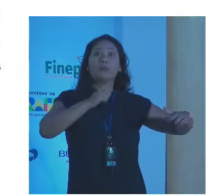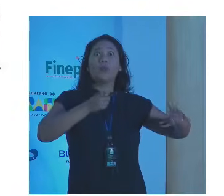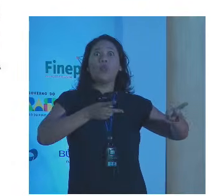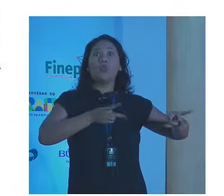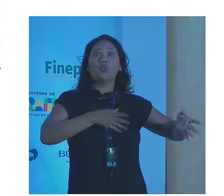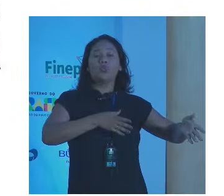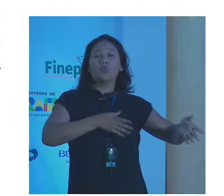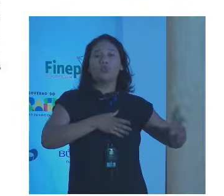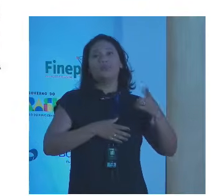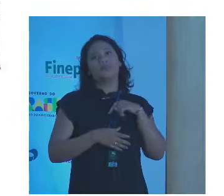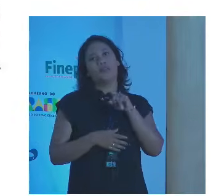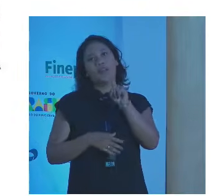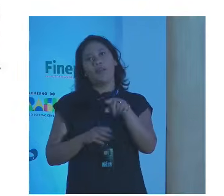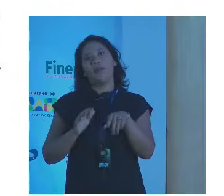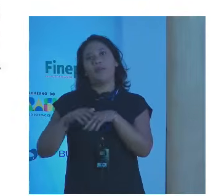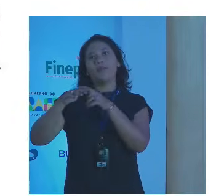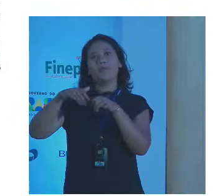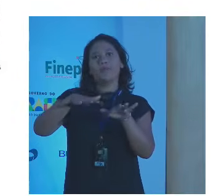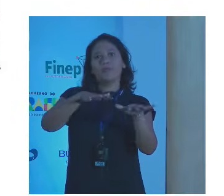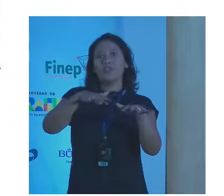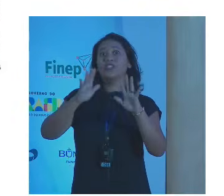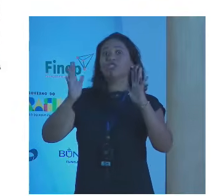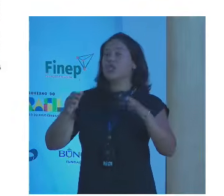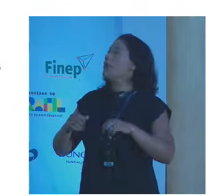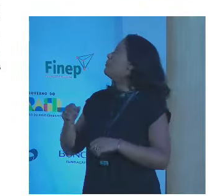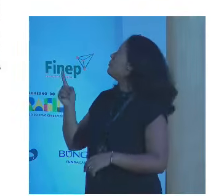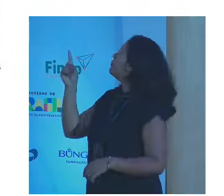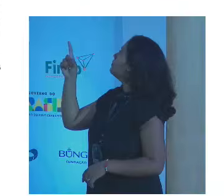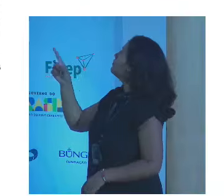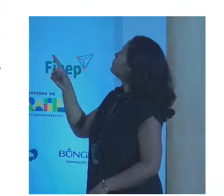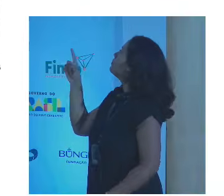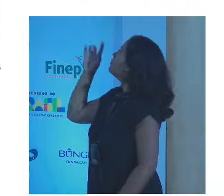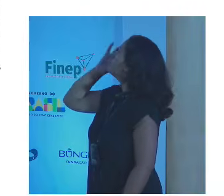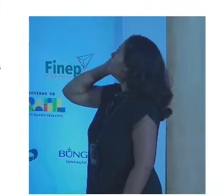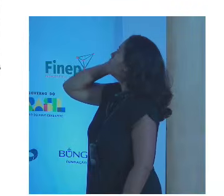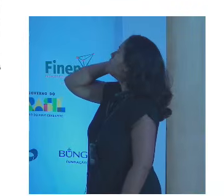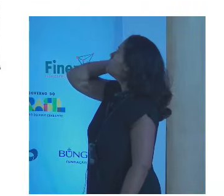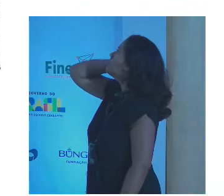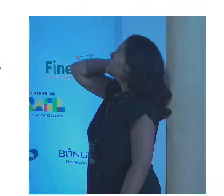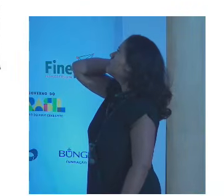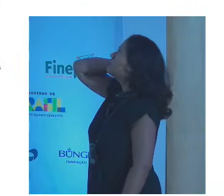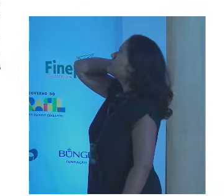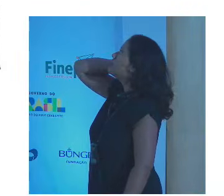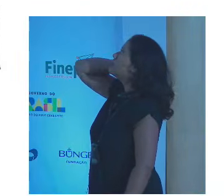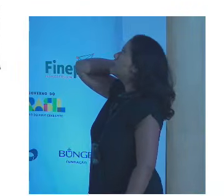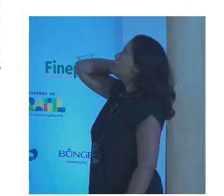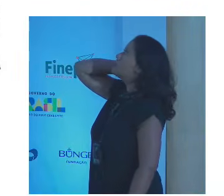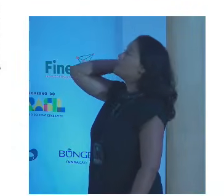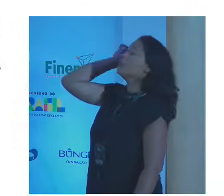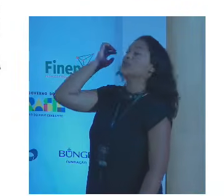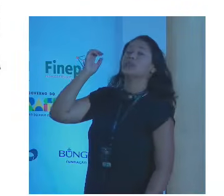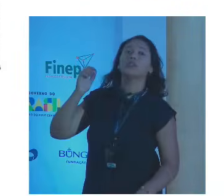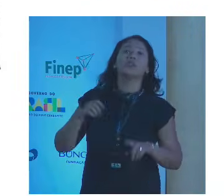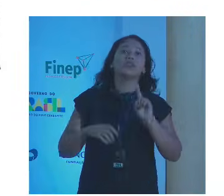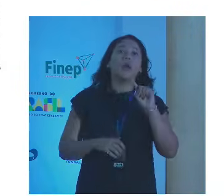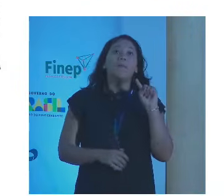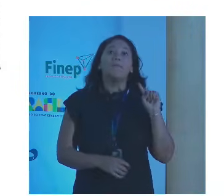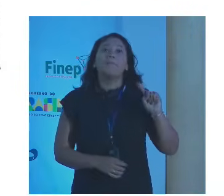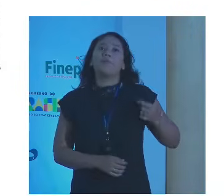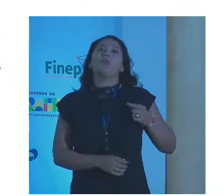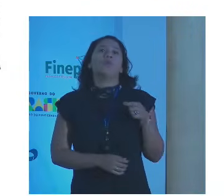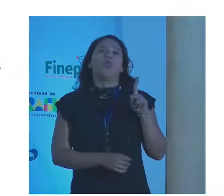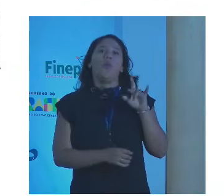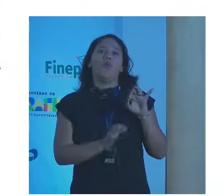Lembrando que essa é uma área de macromaré e a maré já avança, a maré, no sentido dinâmico, já avança 1.000 quilômetros pelo Amazonas, e